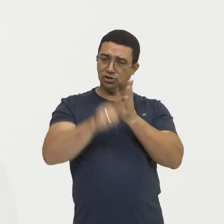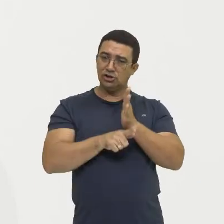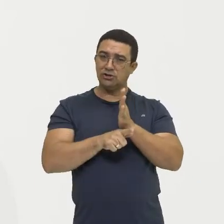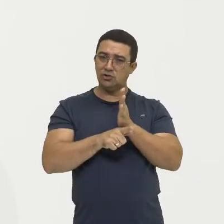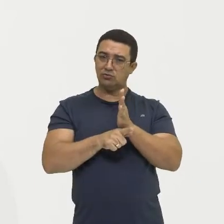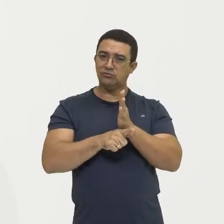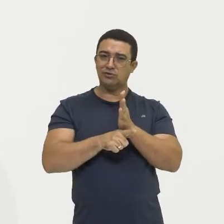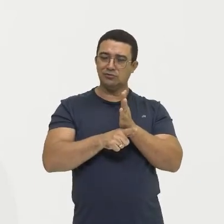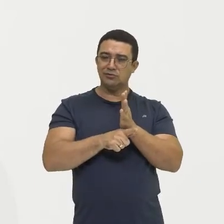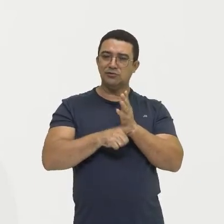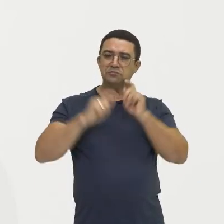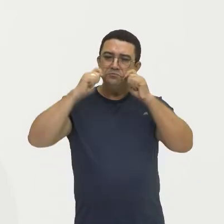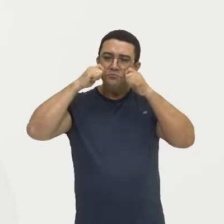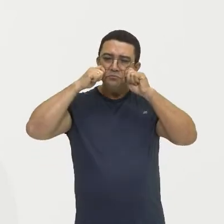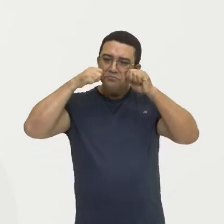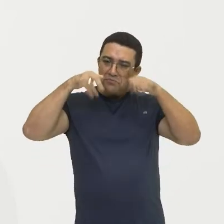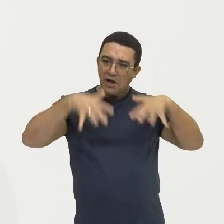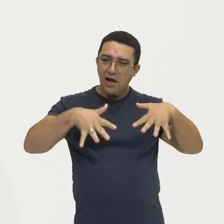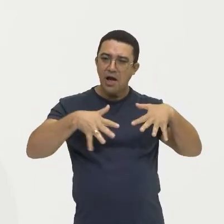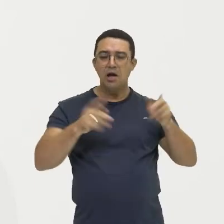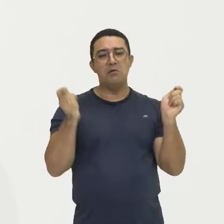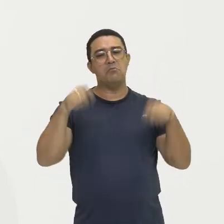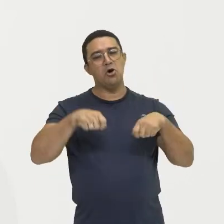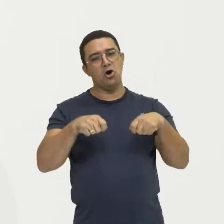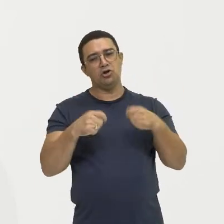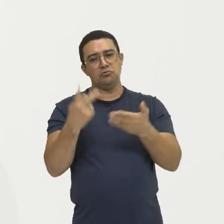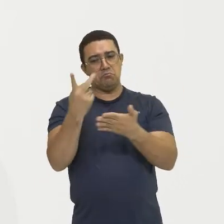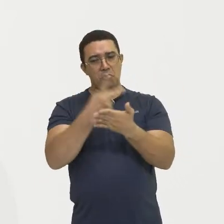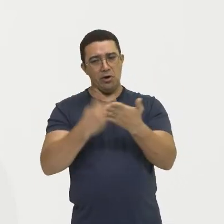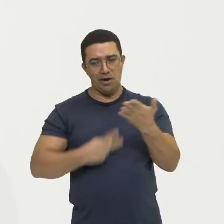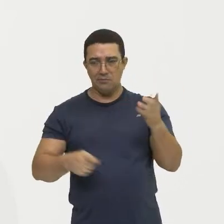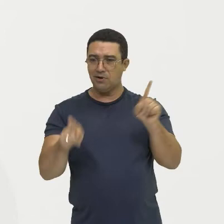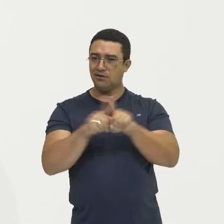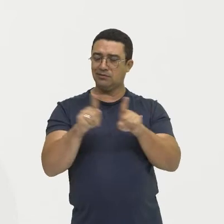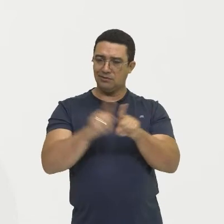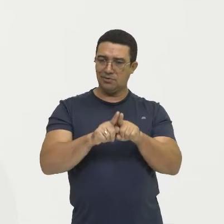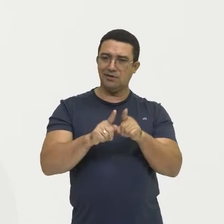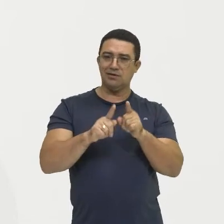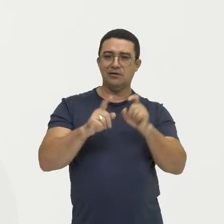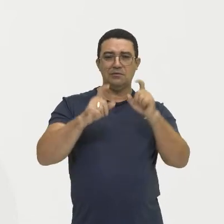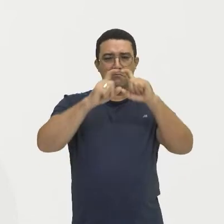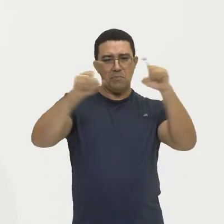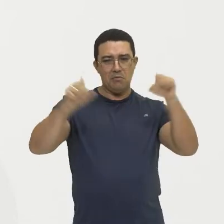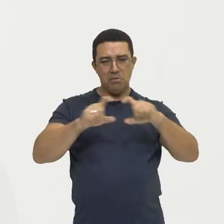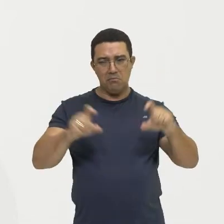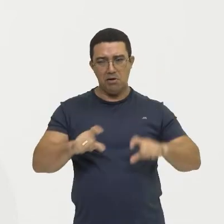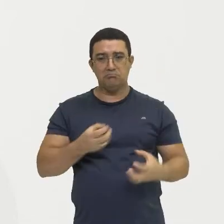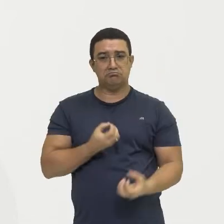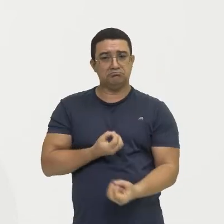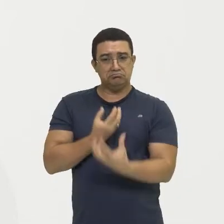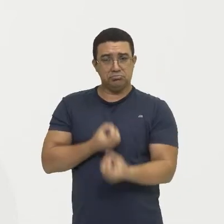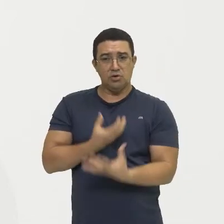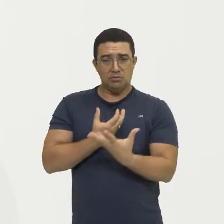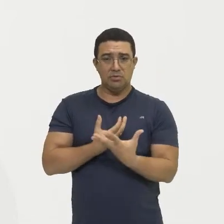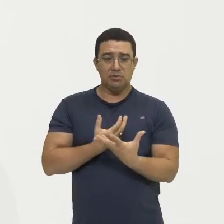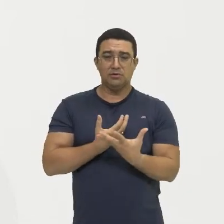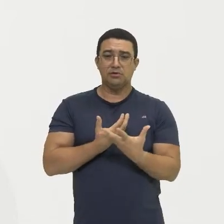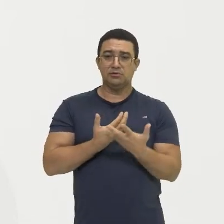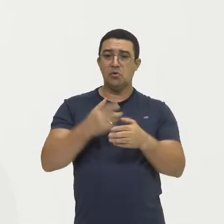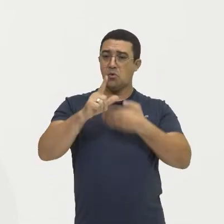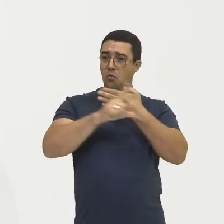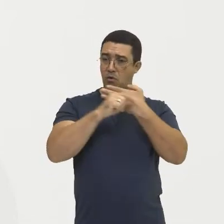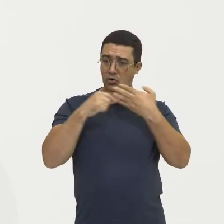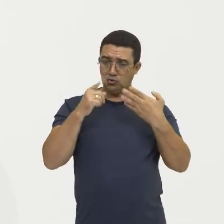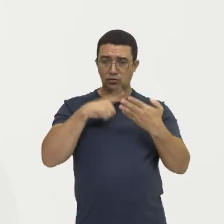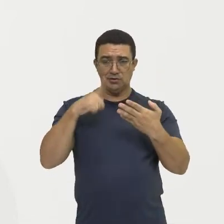ser em poema ou em prosa, né, feitos para serem representados. Isso significa que entre o autor e o público